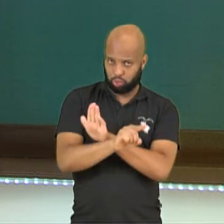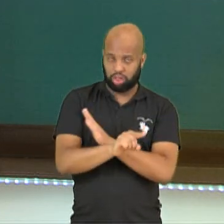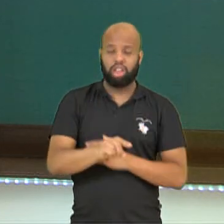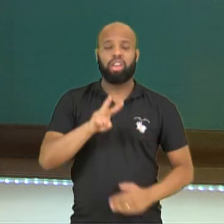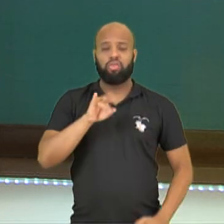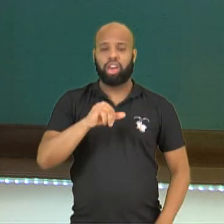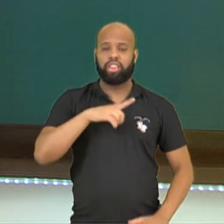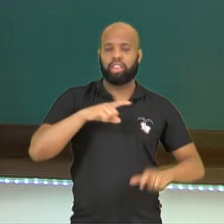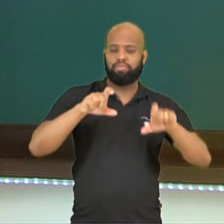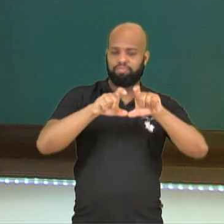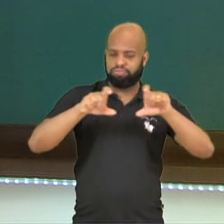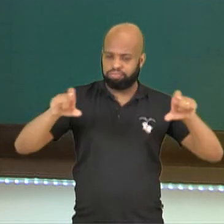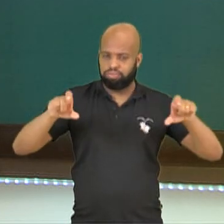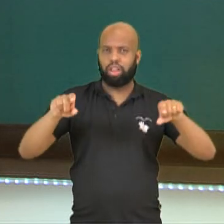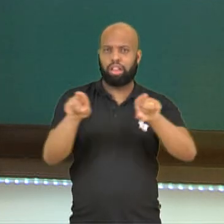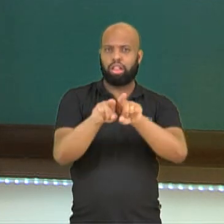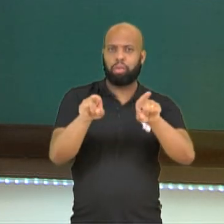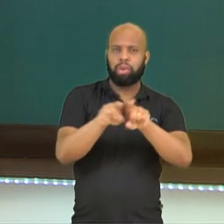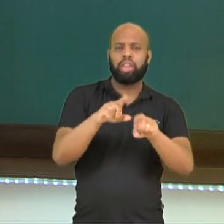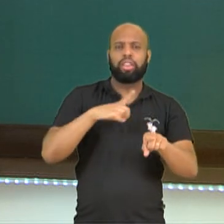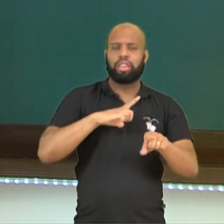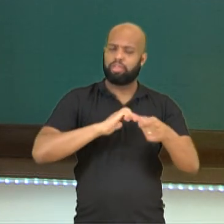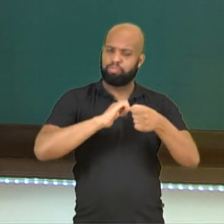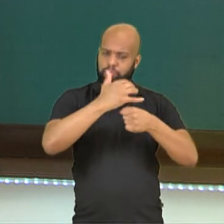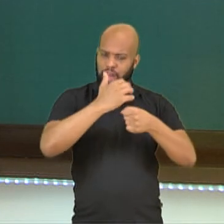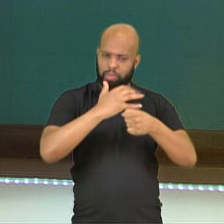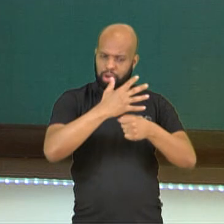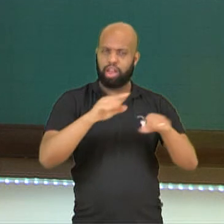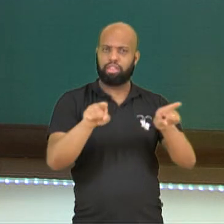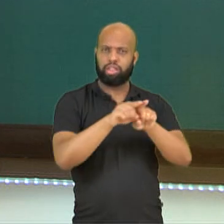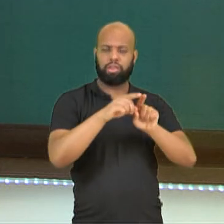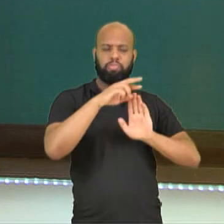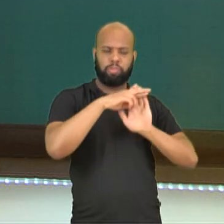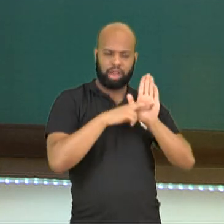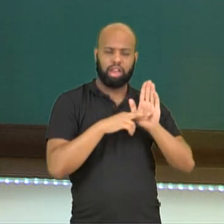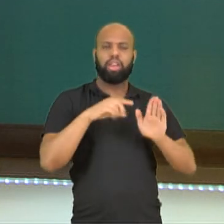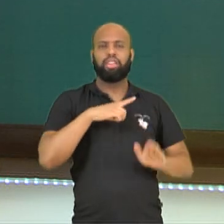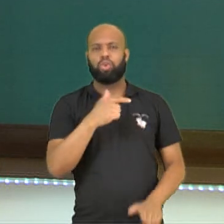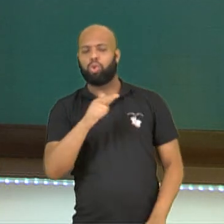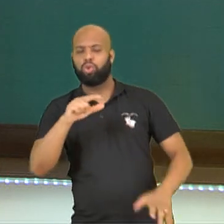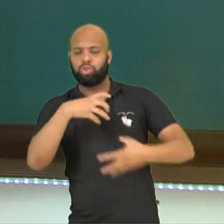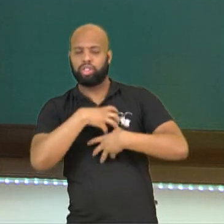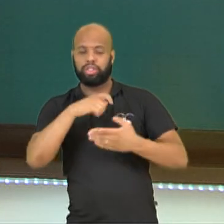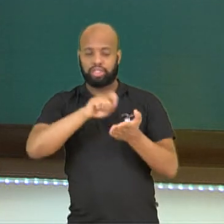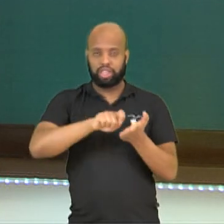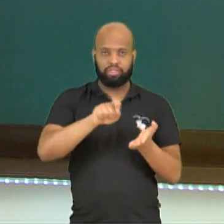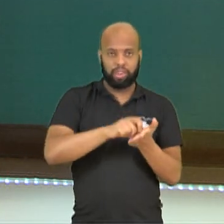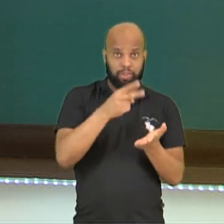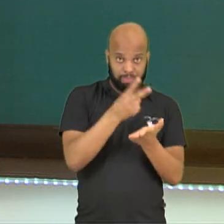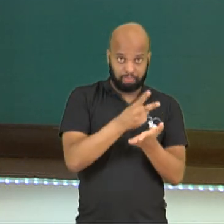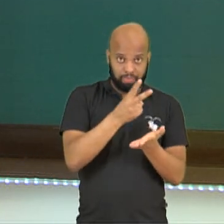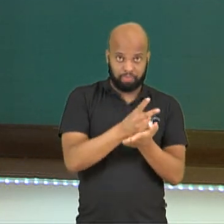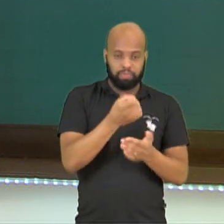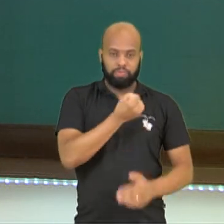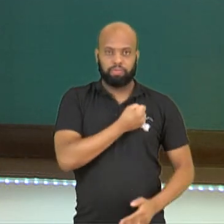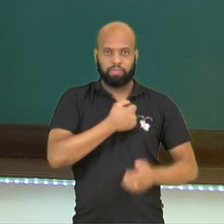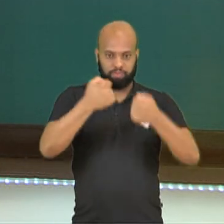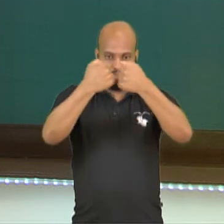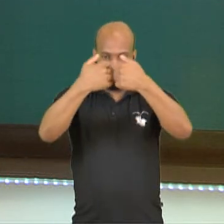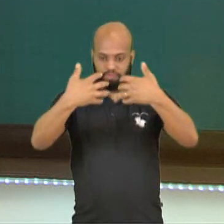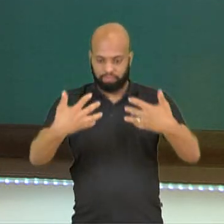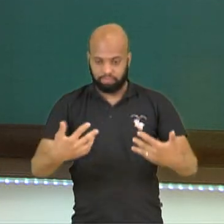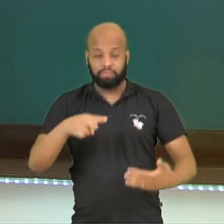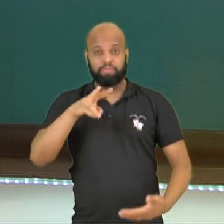de expressões, de outras formas de escrever o mesmo número fatorando, ok? Então, nós vamos